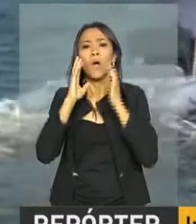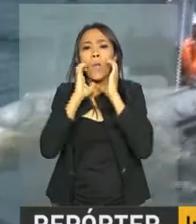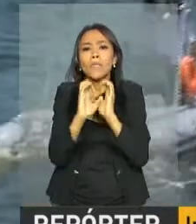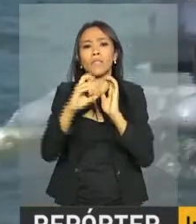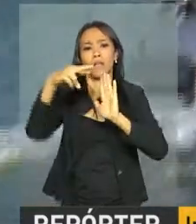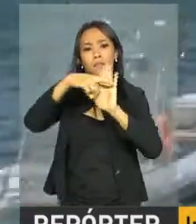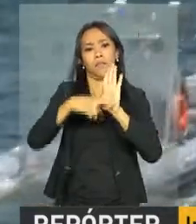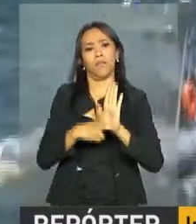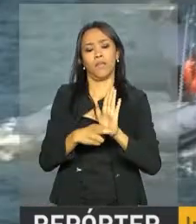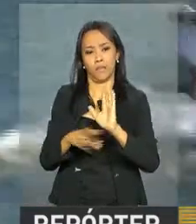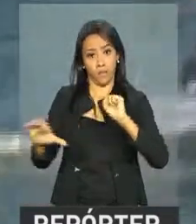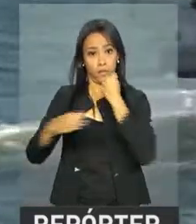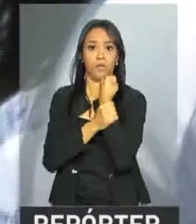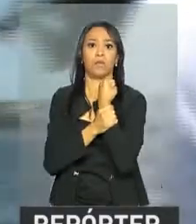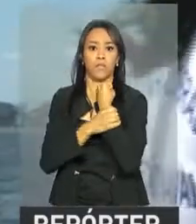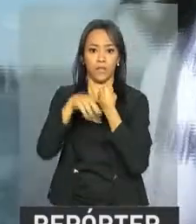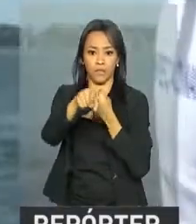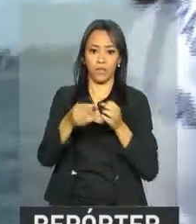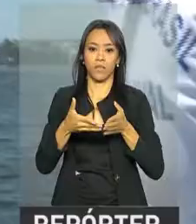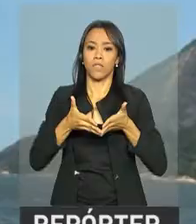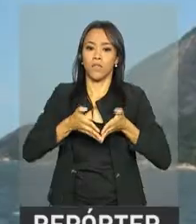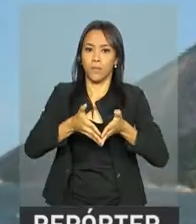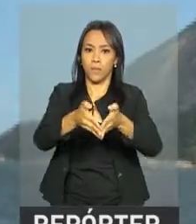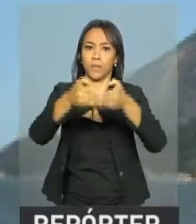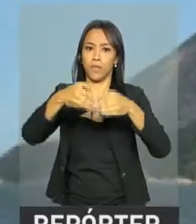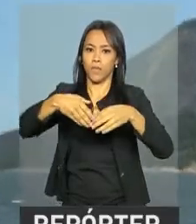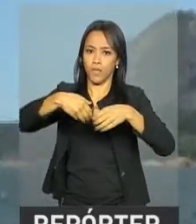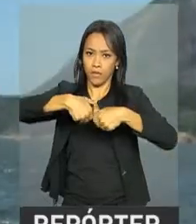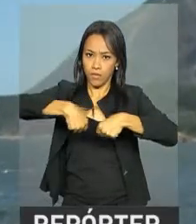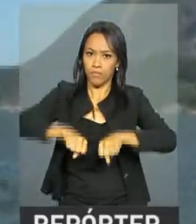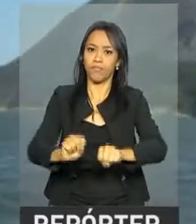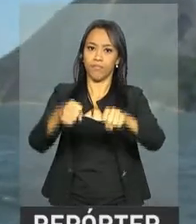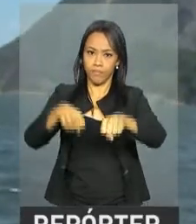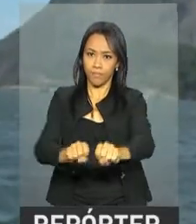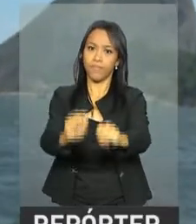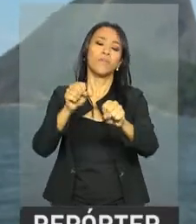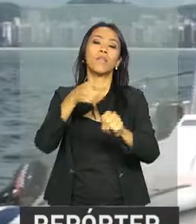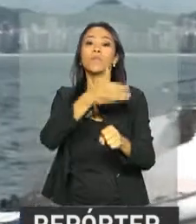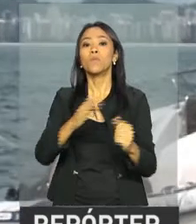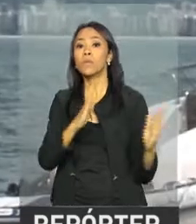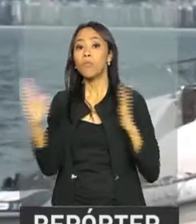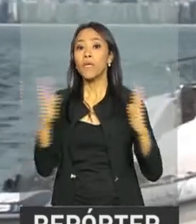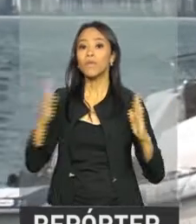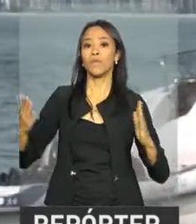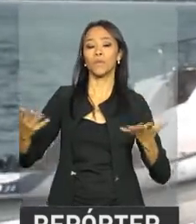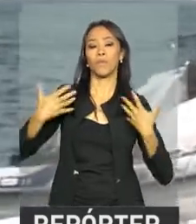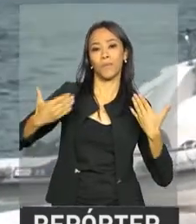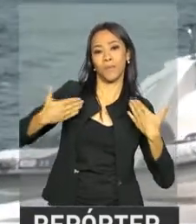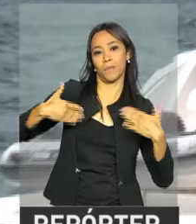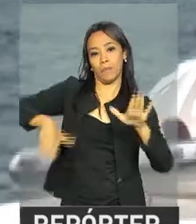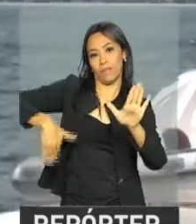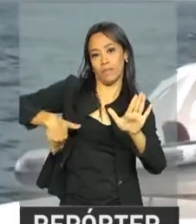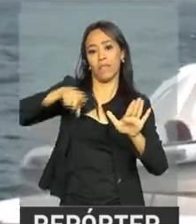de segurança de navegação de embarcações que aumentam a circulação nas praias brasileiras durante o verão. A ação é uma